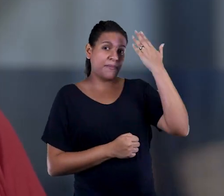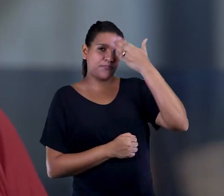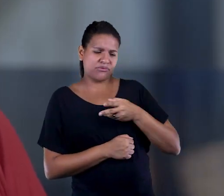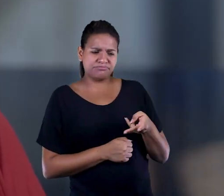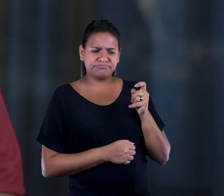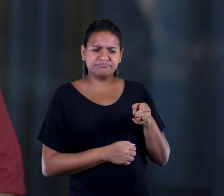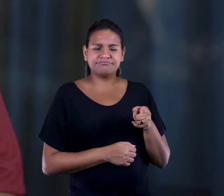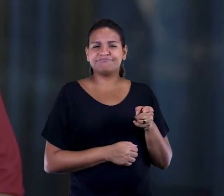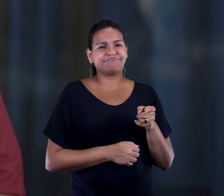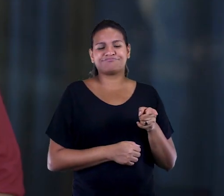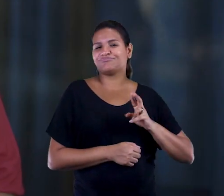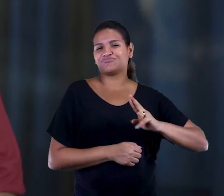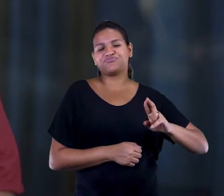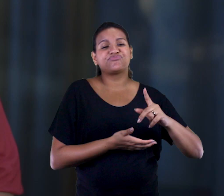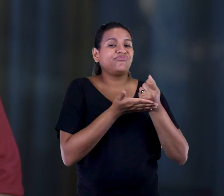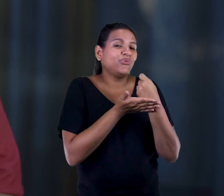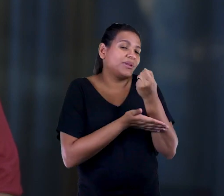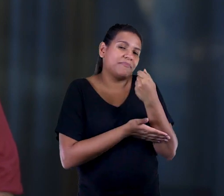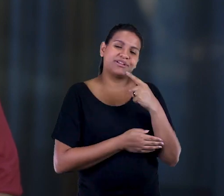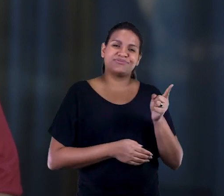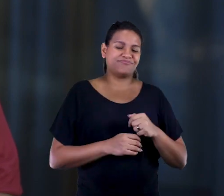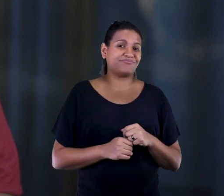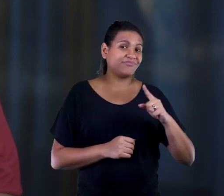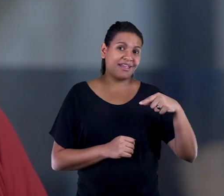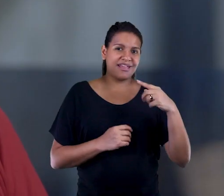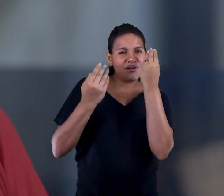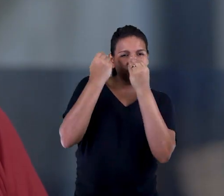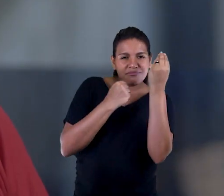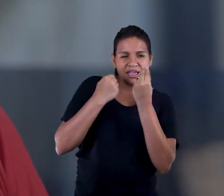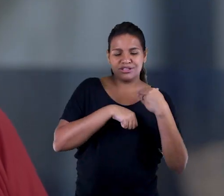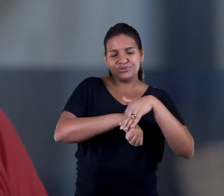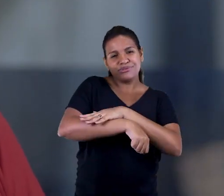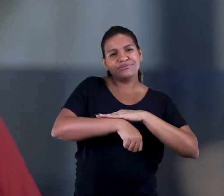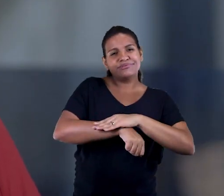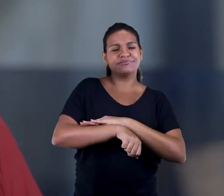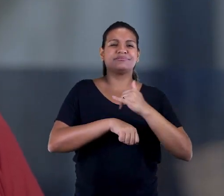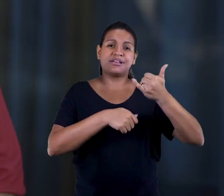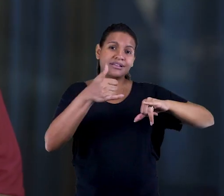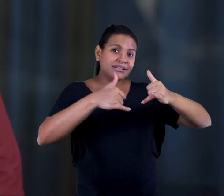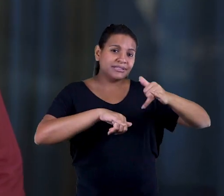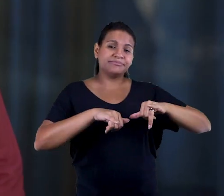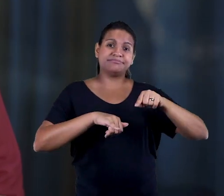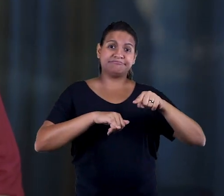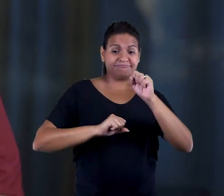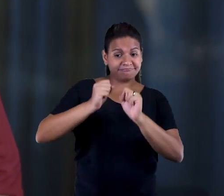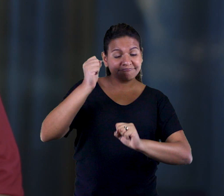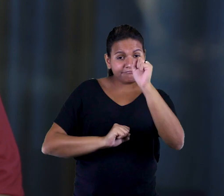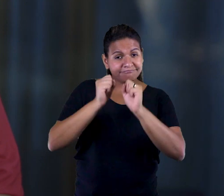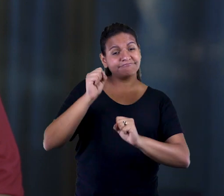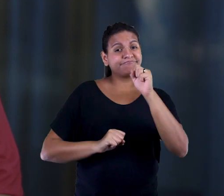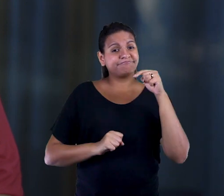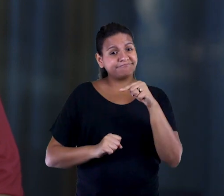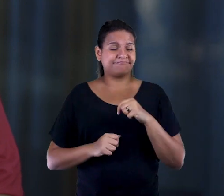era verdade. Boa parte dos testes que eram realizados ali é para indústrias de cosméticos, de